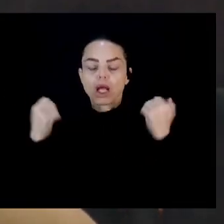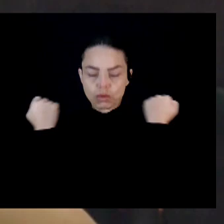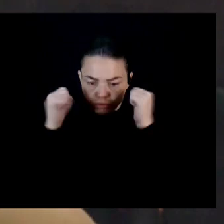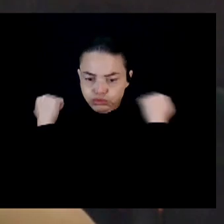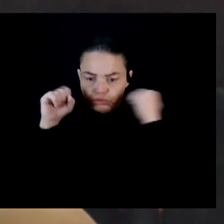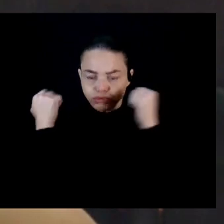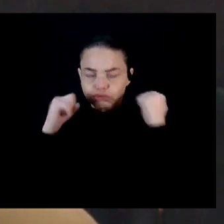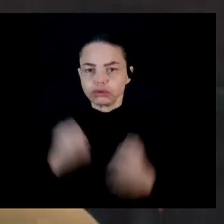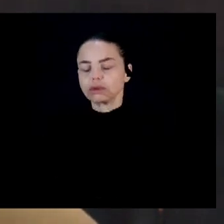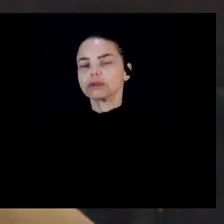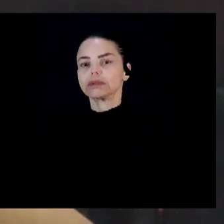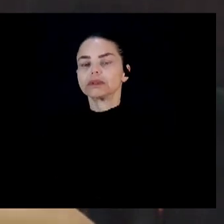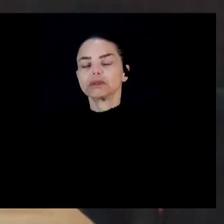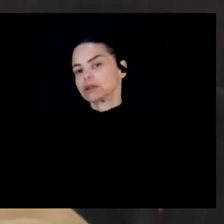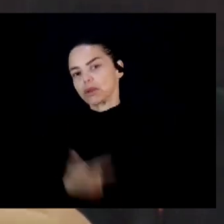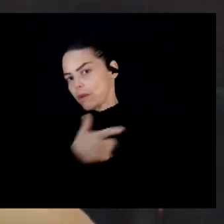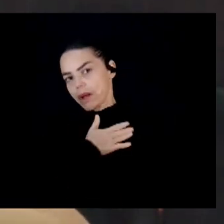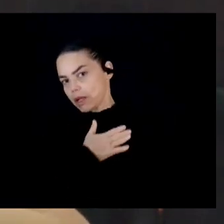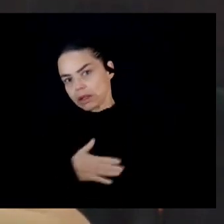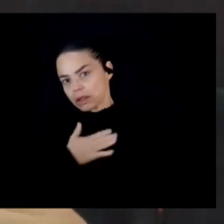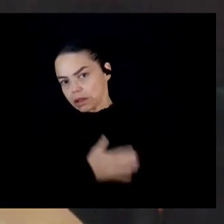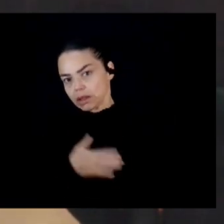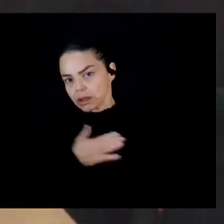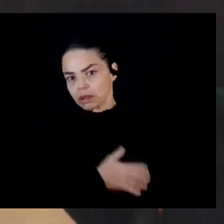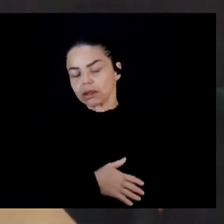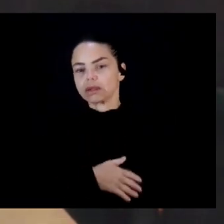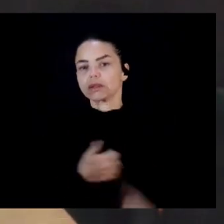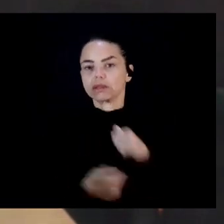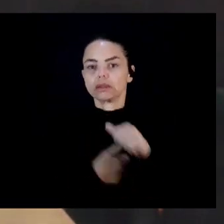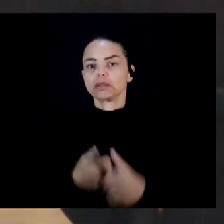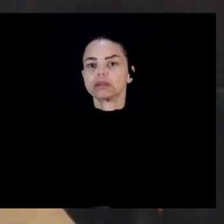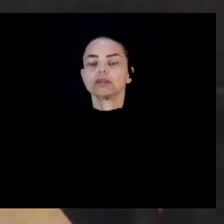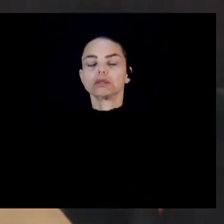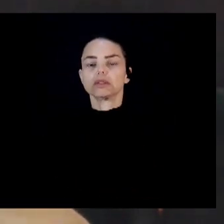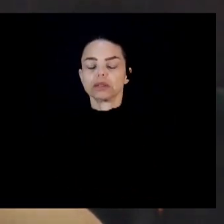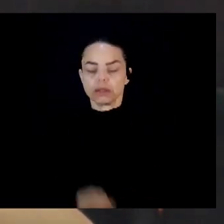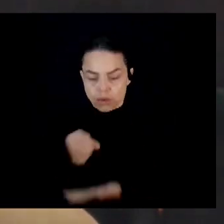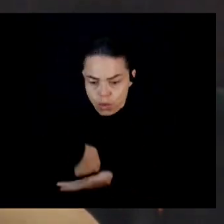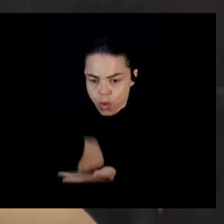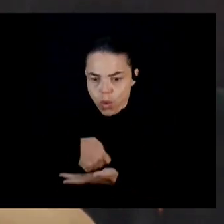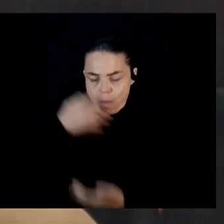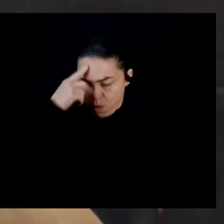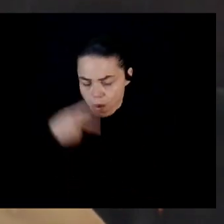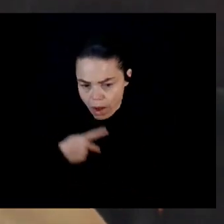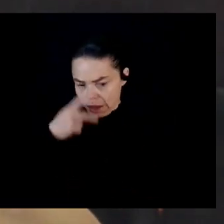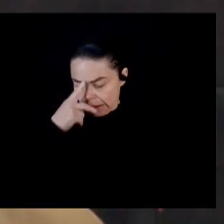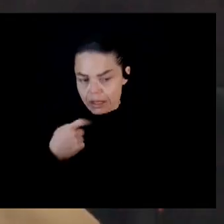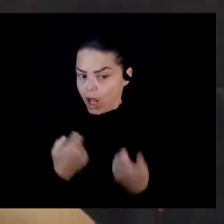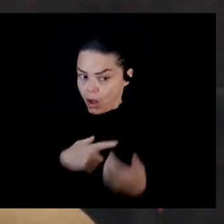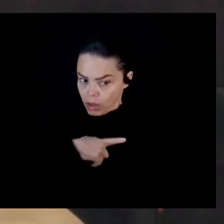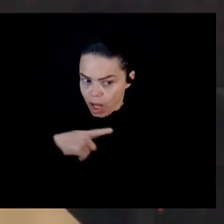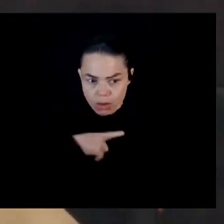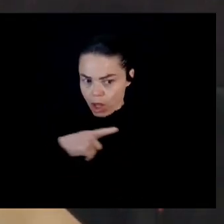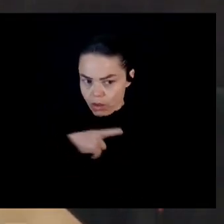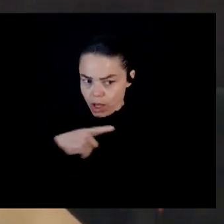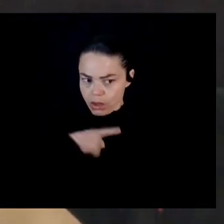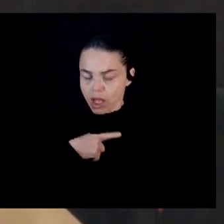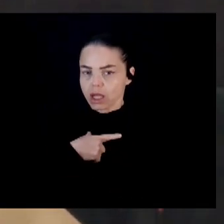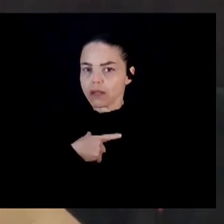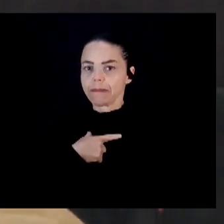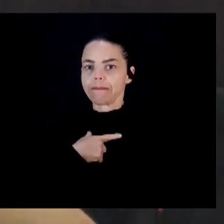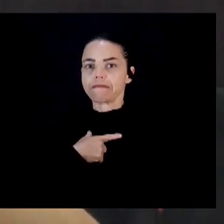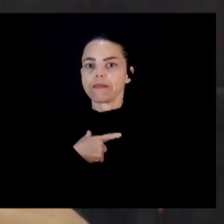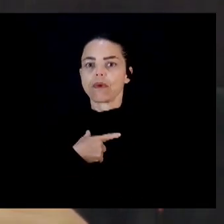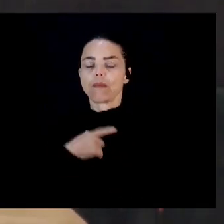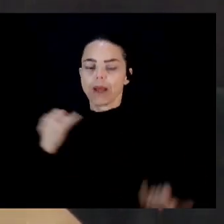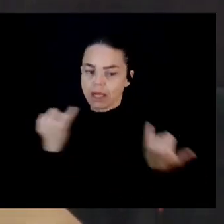um prazer e passou a virar uma cobrança excessiva. Aí é o primeiro ponto que a gente tem que prestar